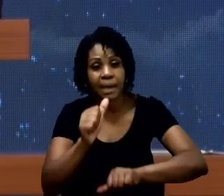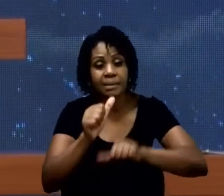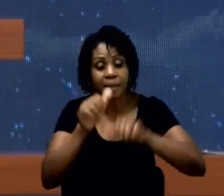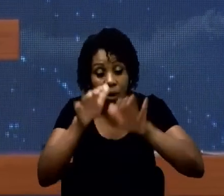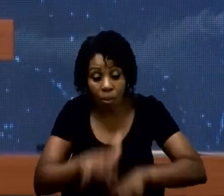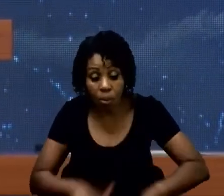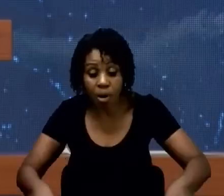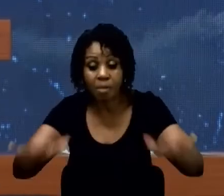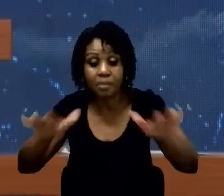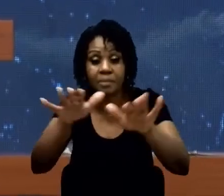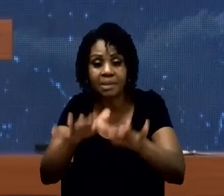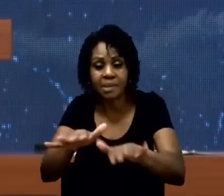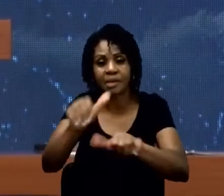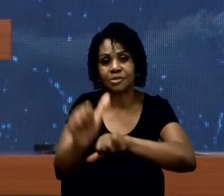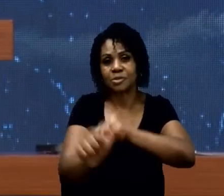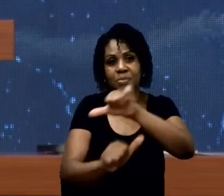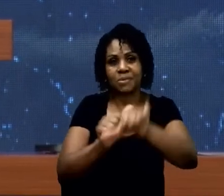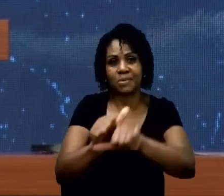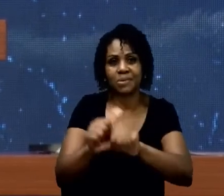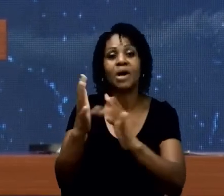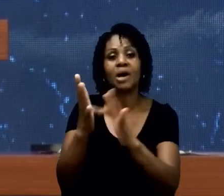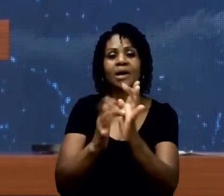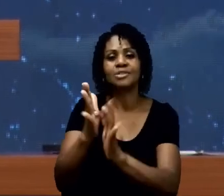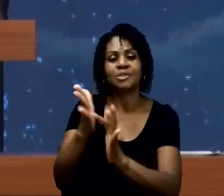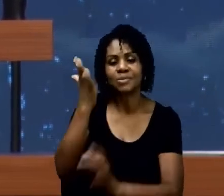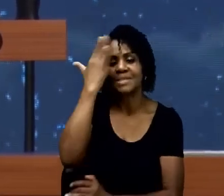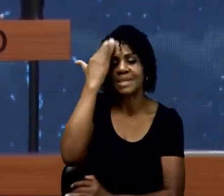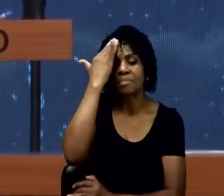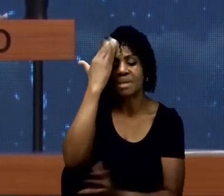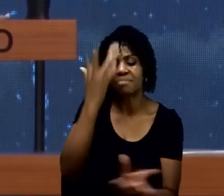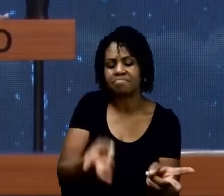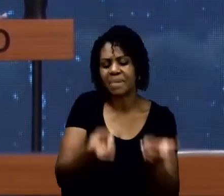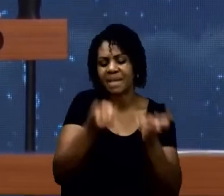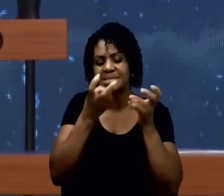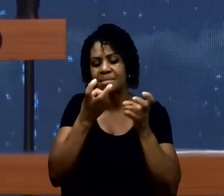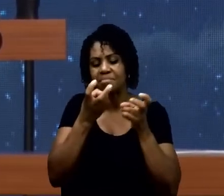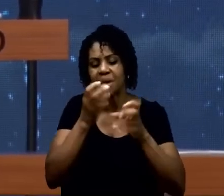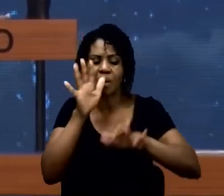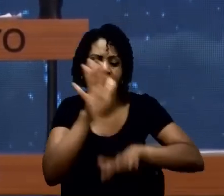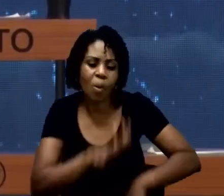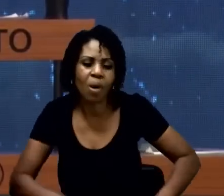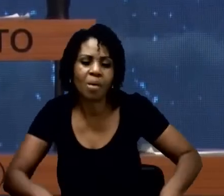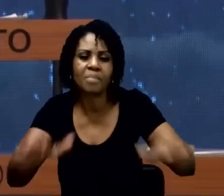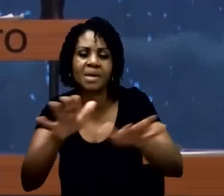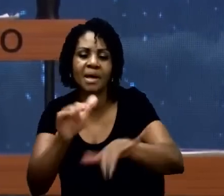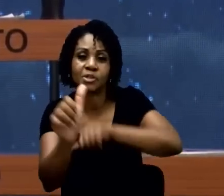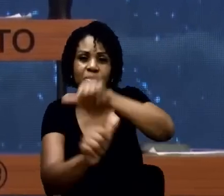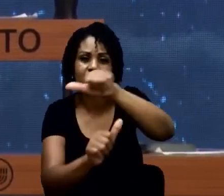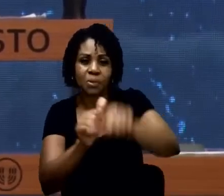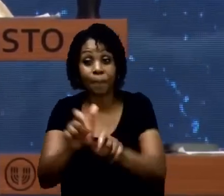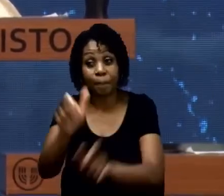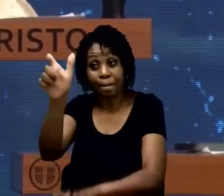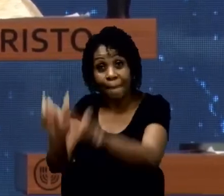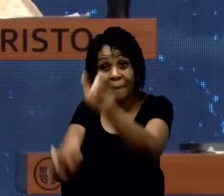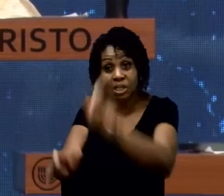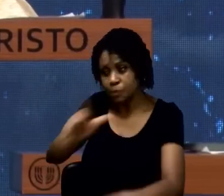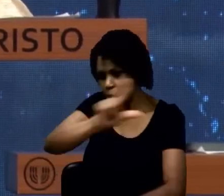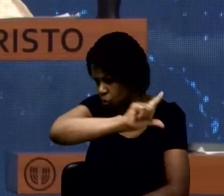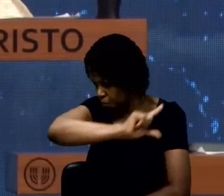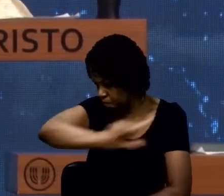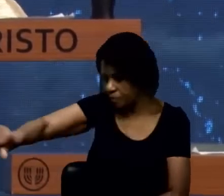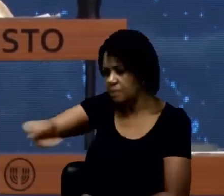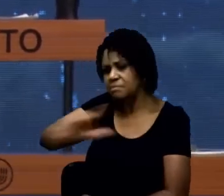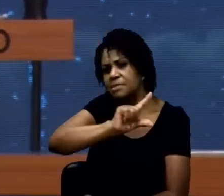atmosfera mudou. E Jesus já sabia que a atmosfera tinha mudado. As mesmas pessoas que expulsaram Jesus.